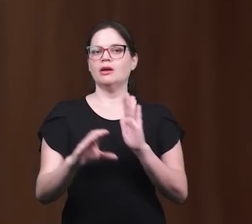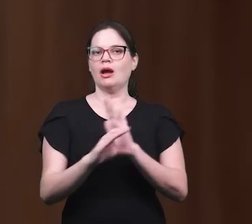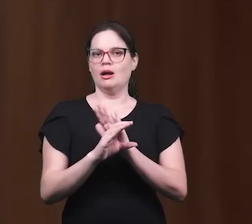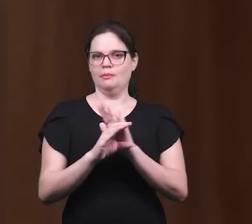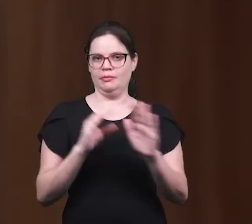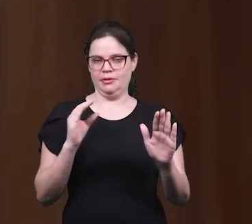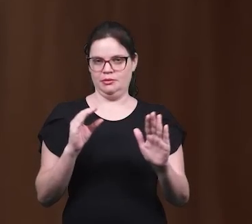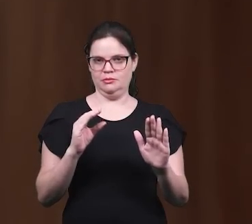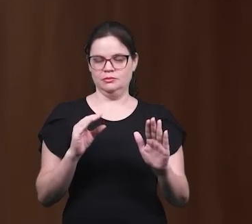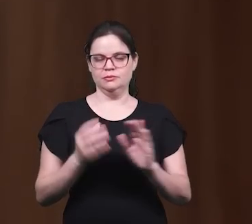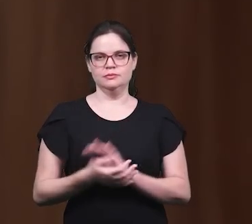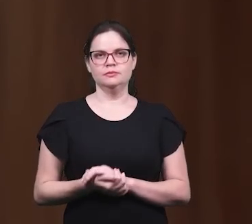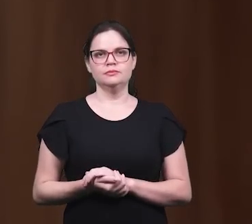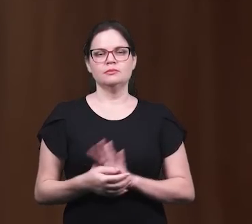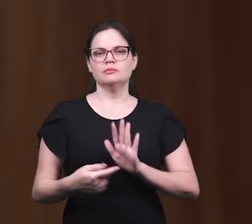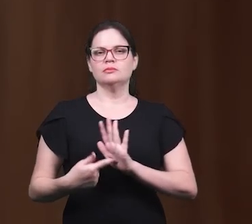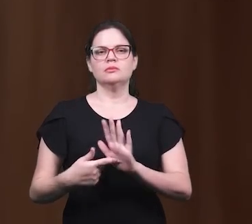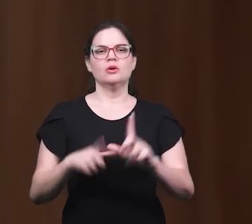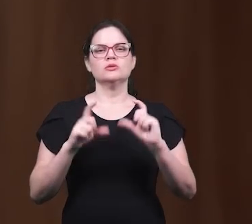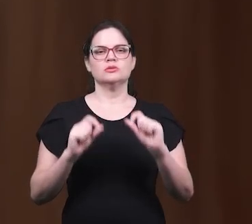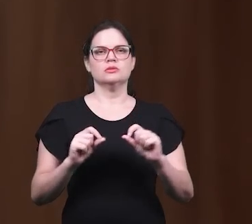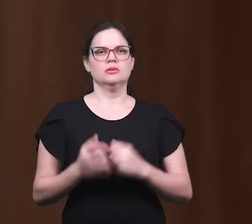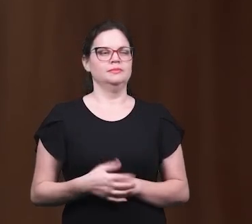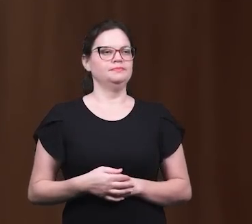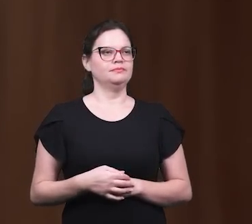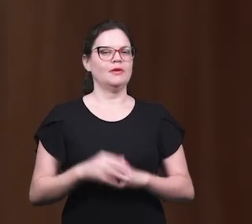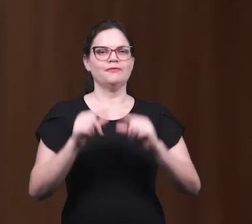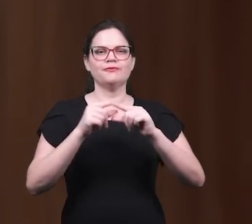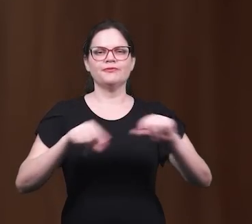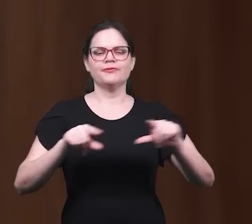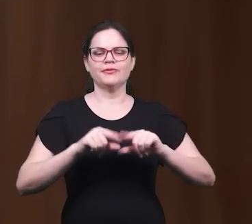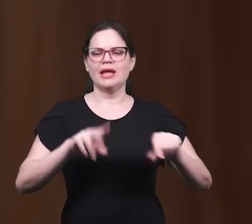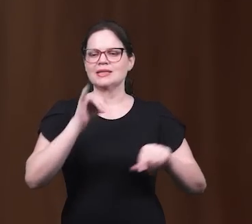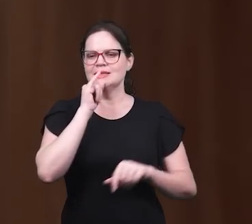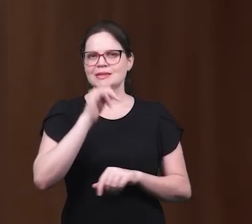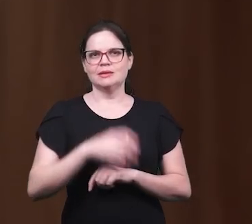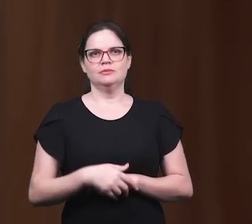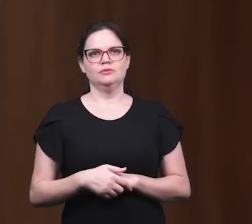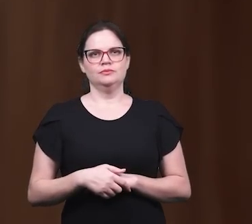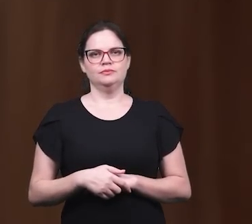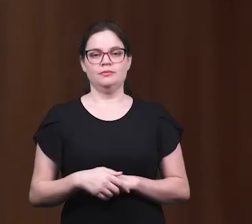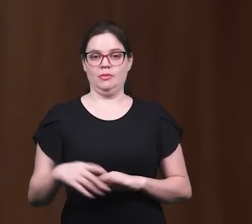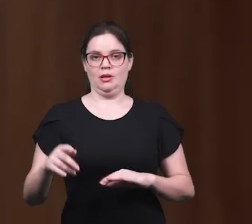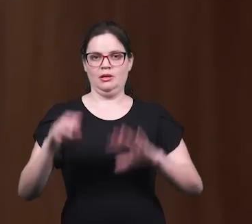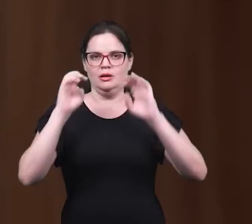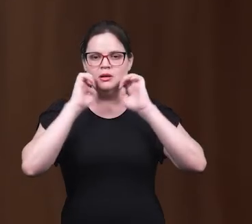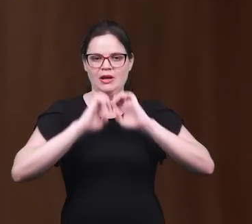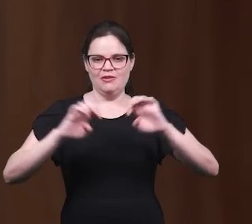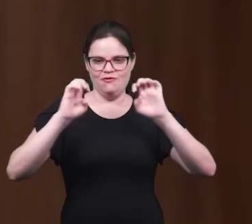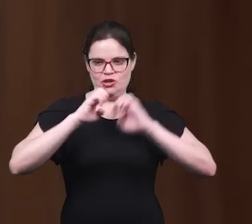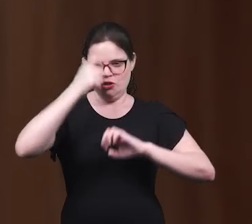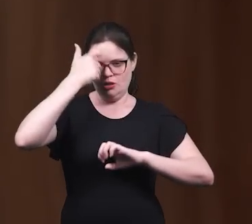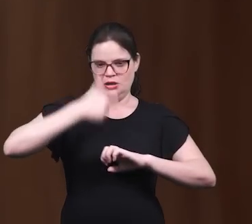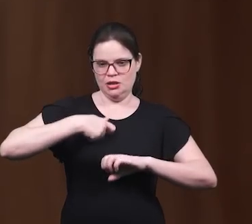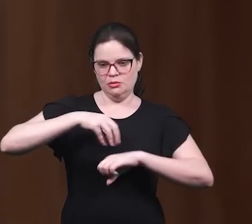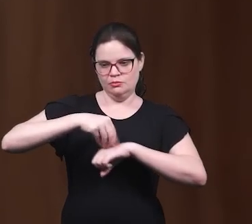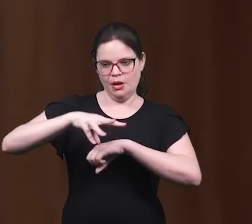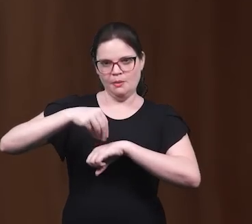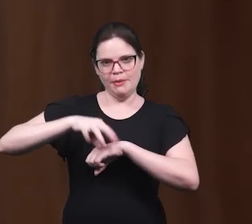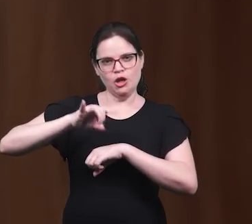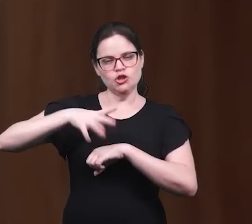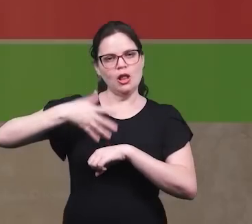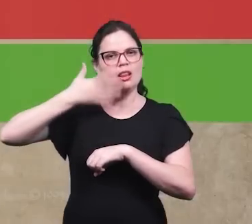aos Tessalonicenses vai usar expressões como o meu evangelho foi palavras, mas não